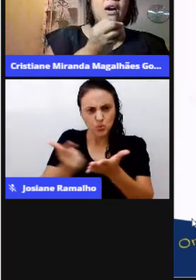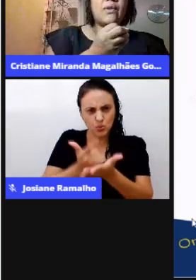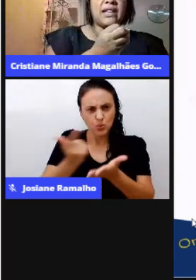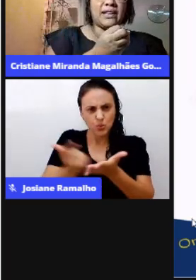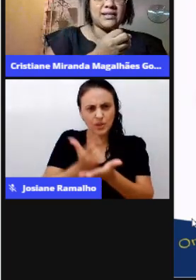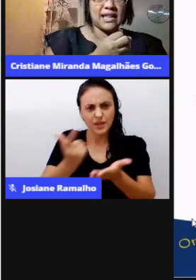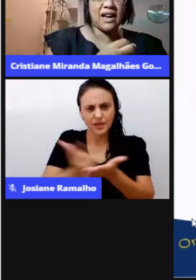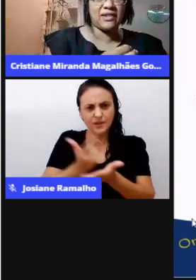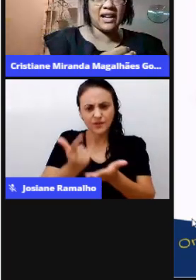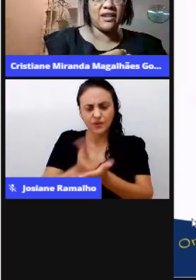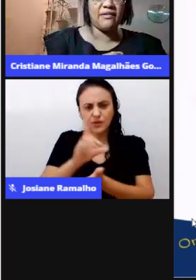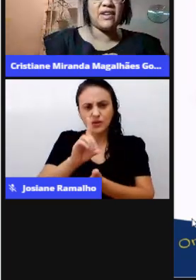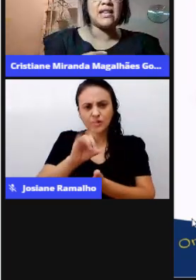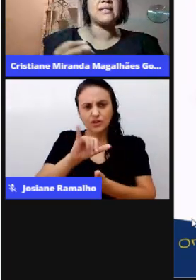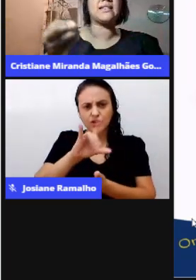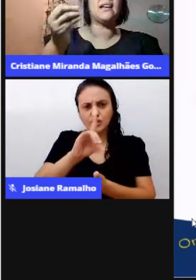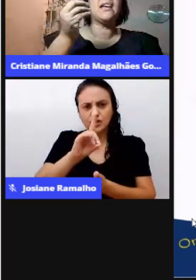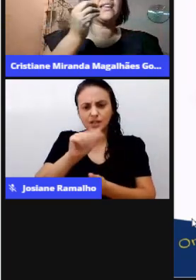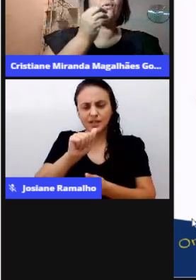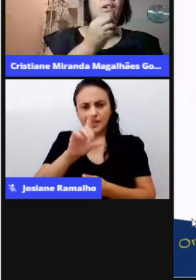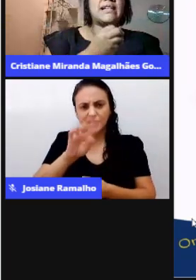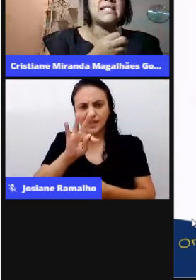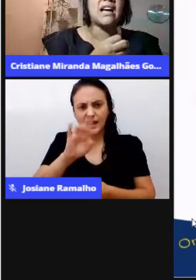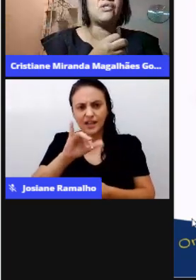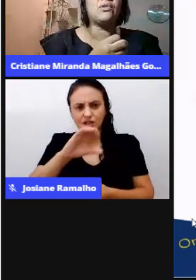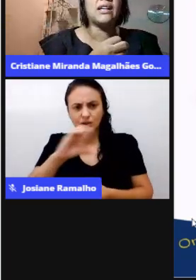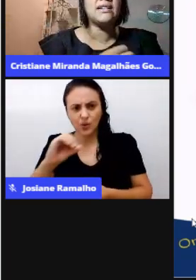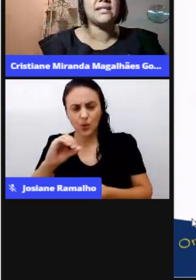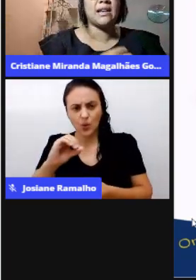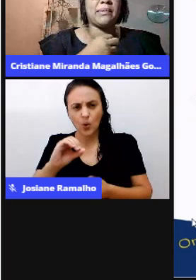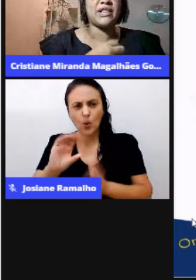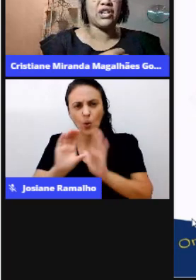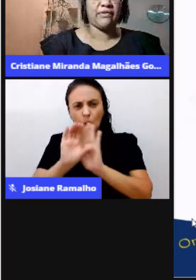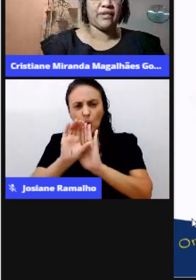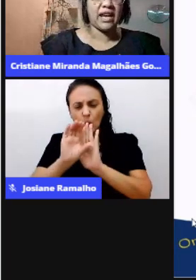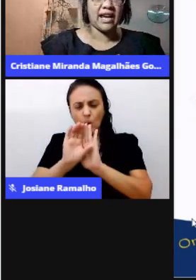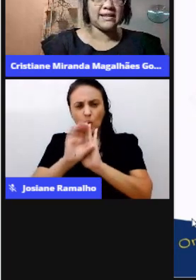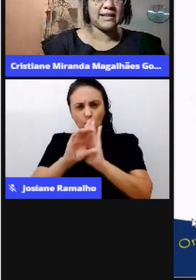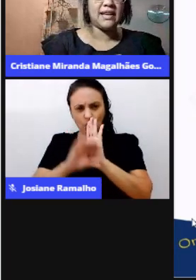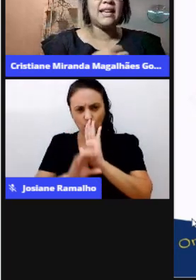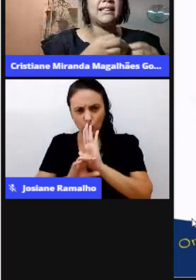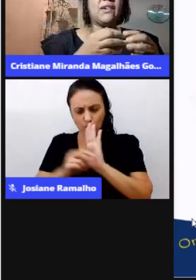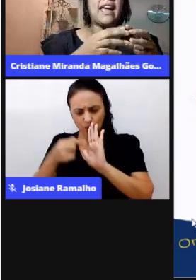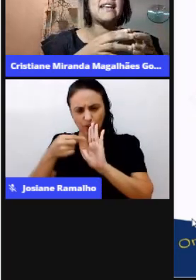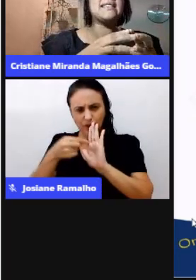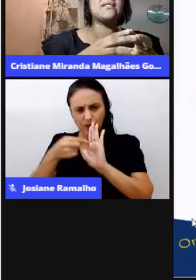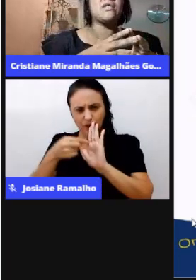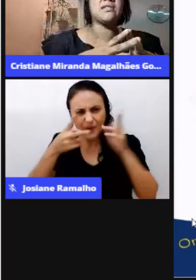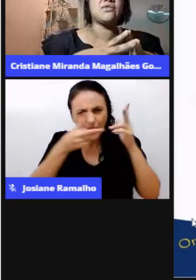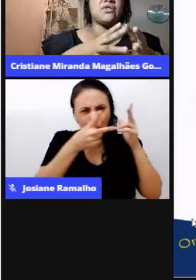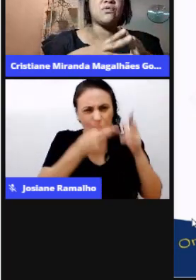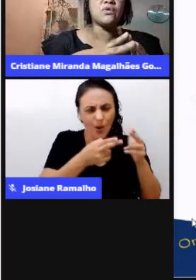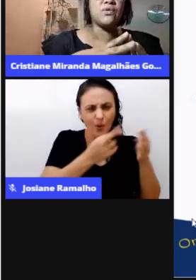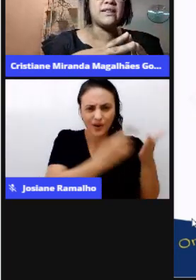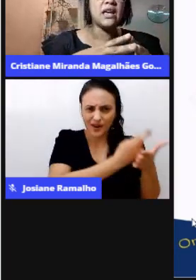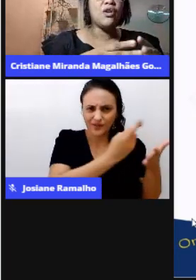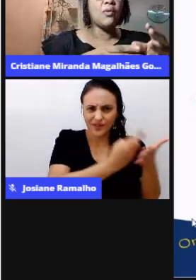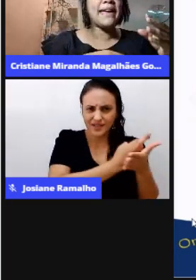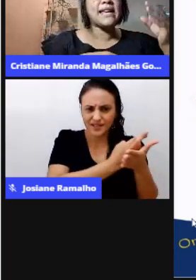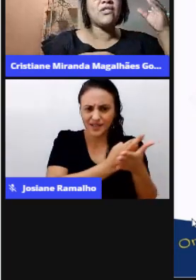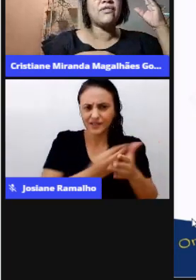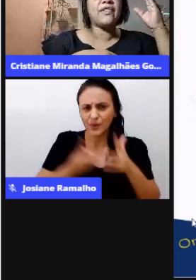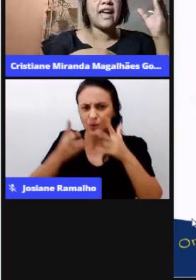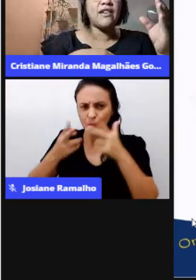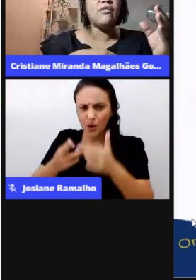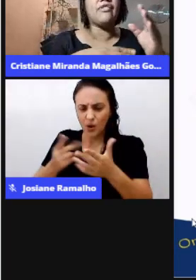está igual ele estava na revista, igual ele estava no grande saber de referência? Então, é essas nossas discussões. Como